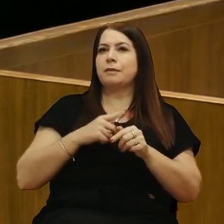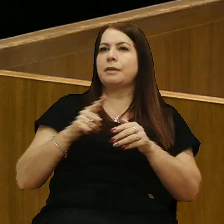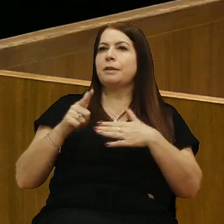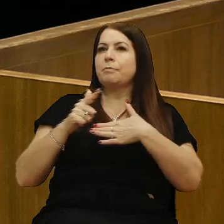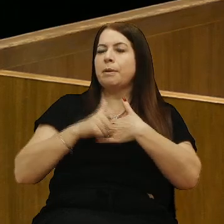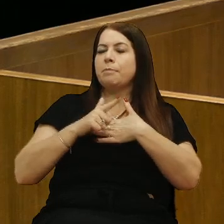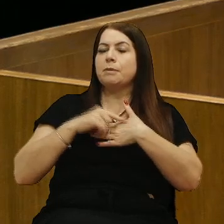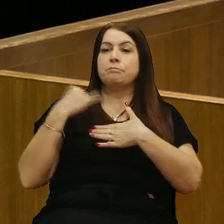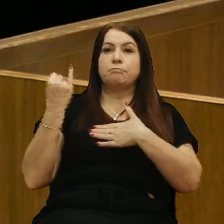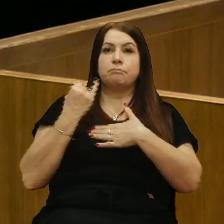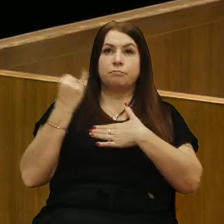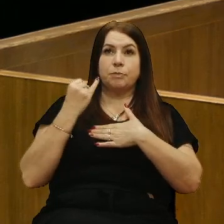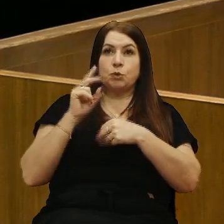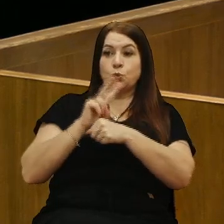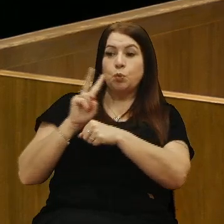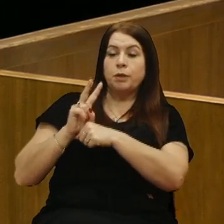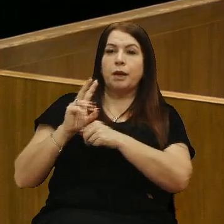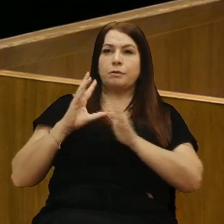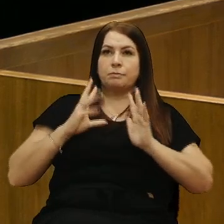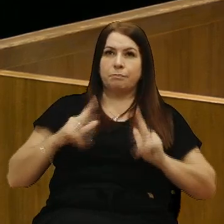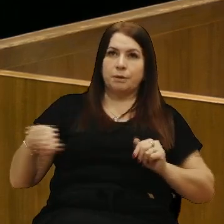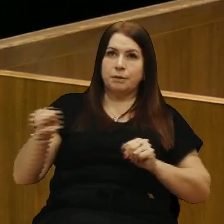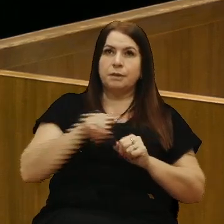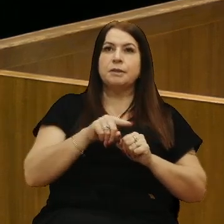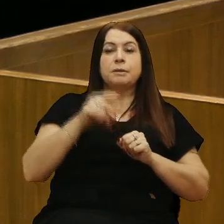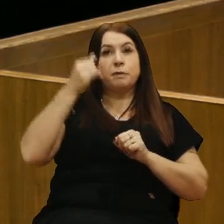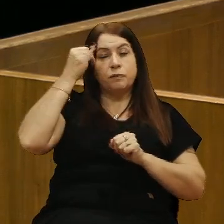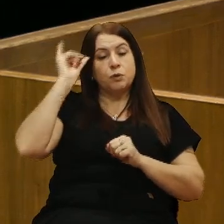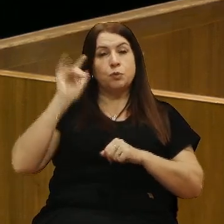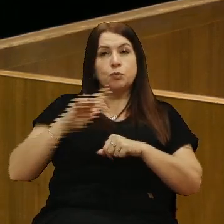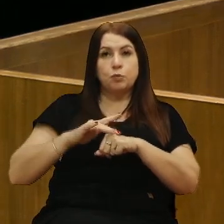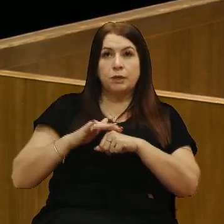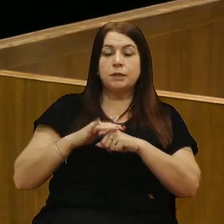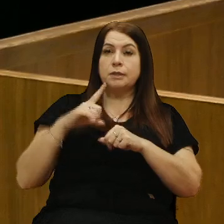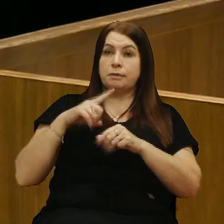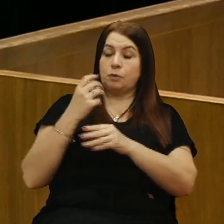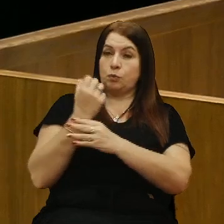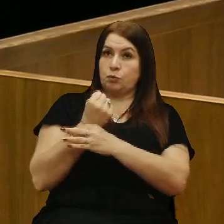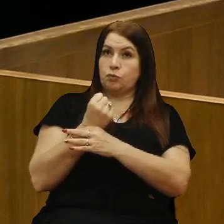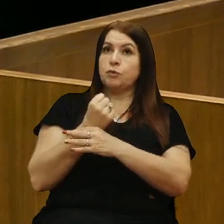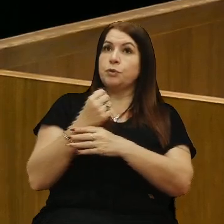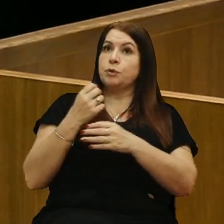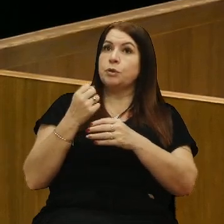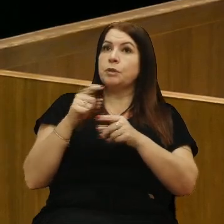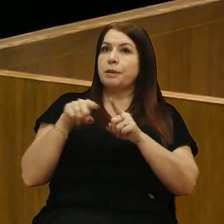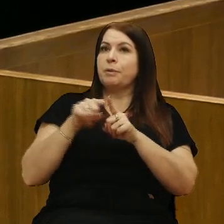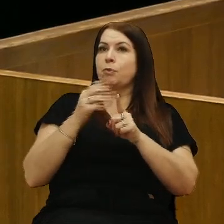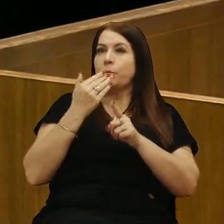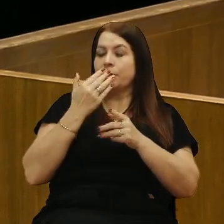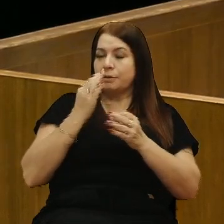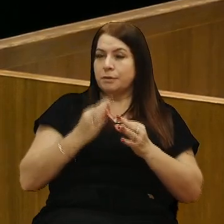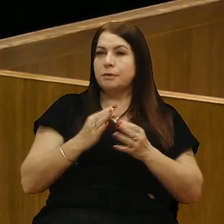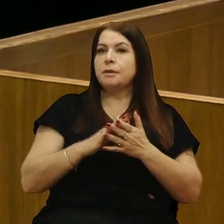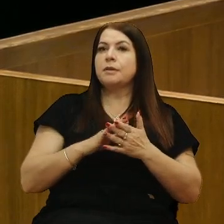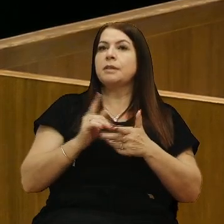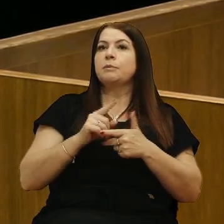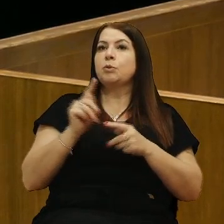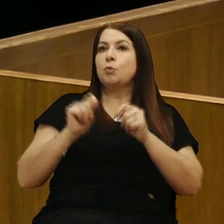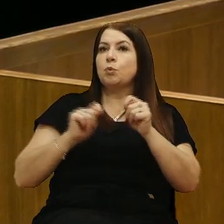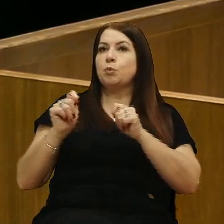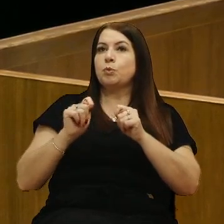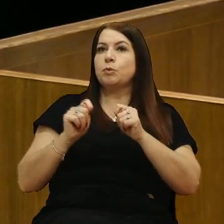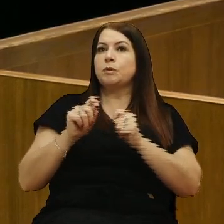na vigilância sanitária, prevendo doenças, garantia de segurança alimentar e controle